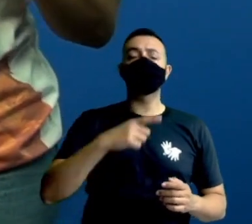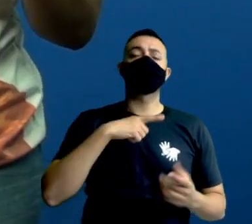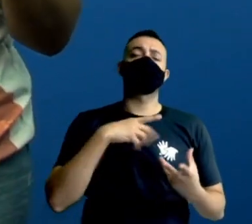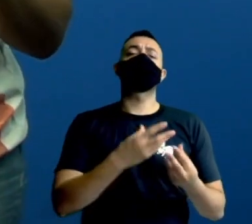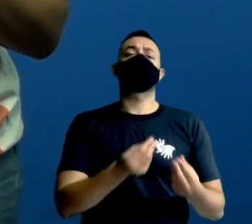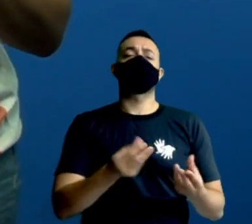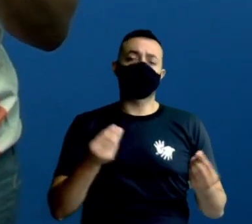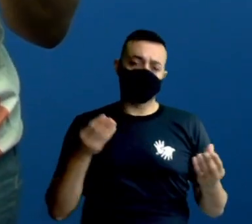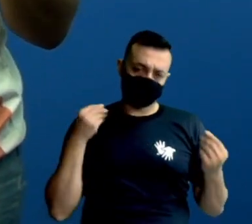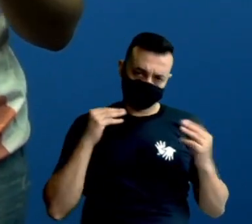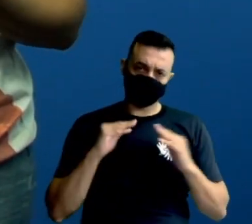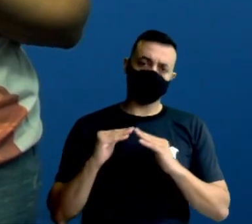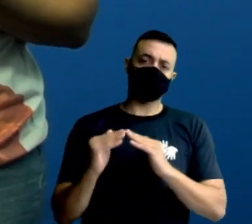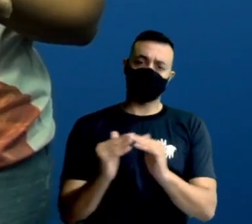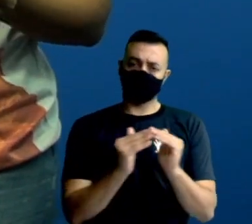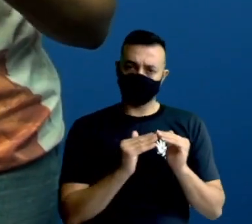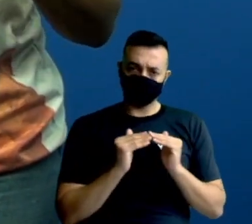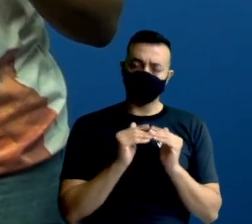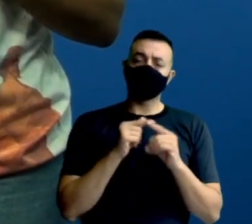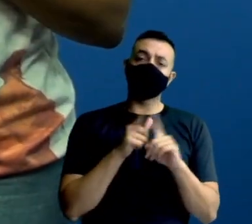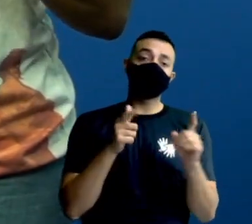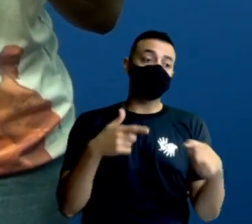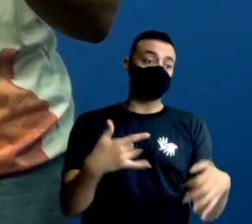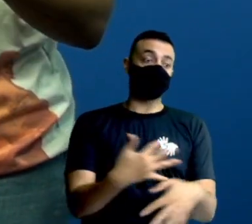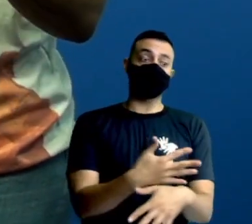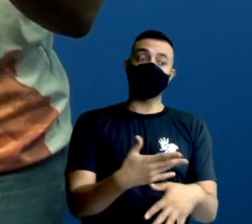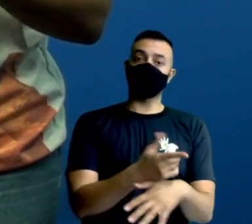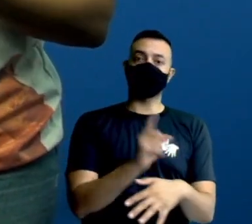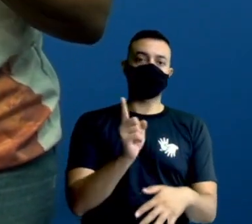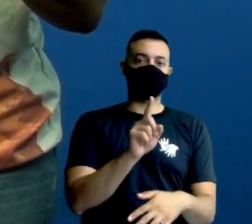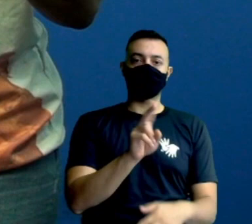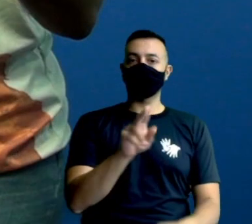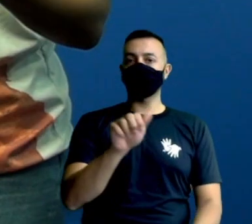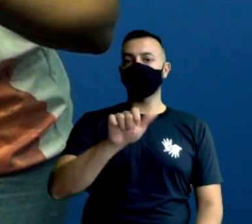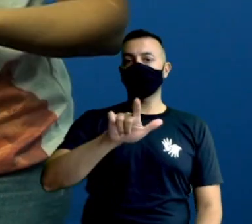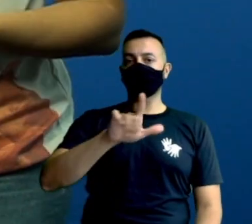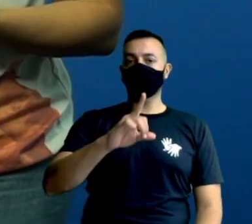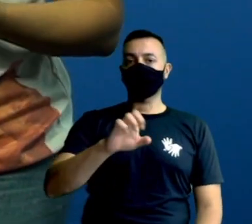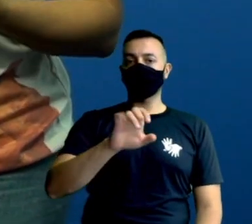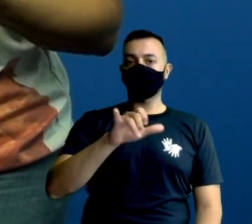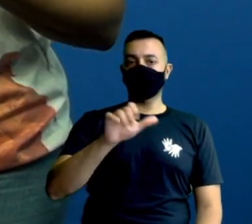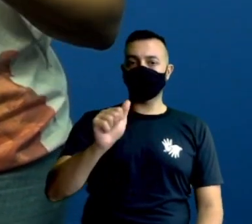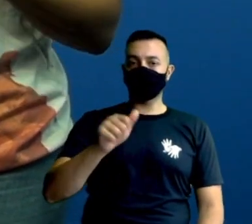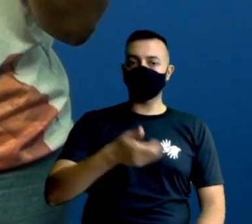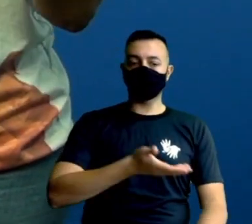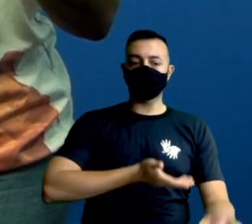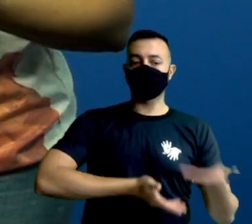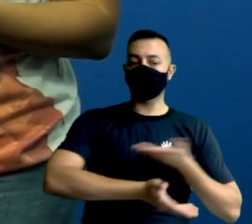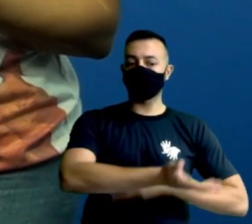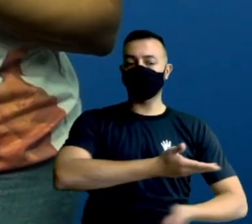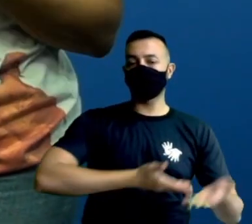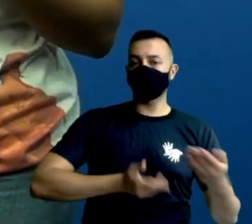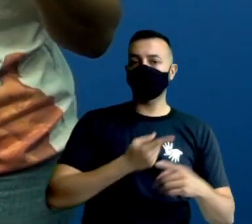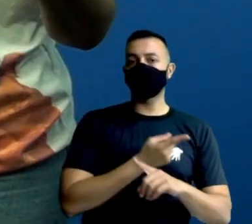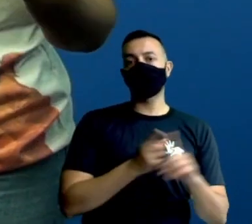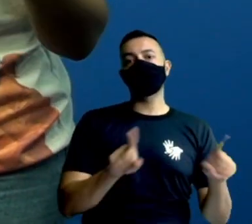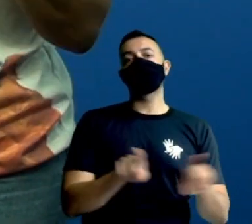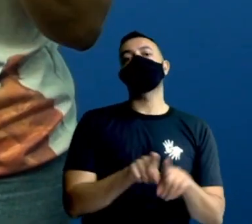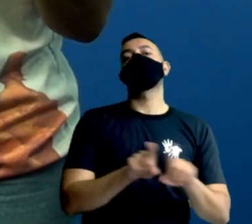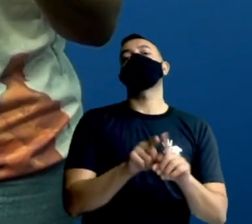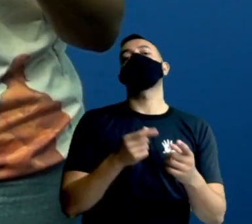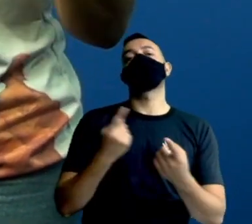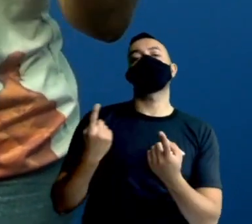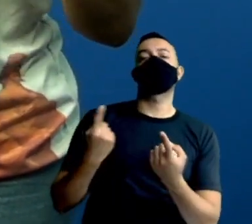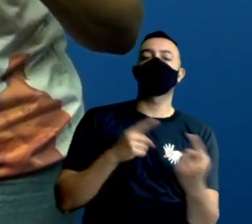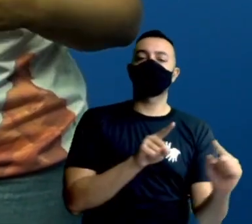mas ainda não tinham construído cidades. As aldeias negociavam entre elas, né? Mas também se atacavam, também tinham